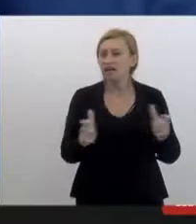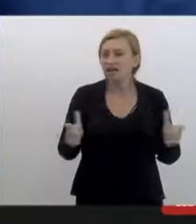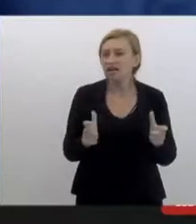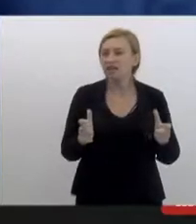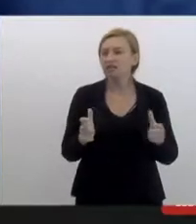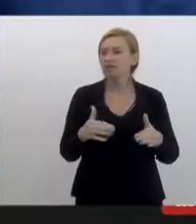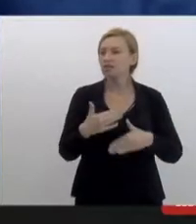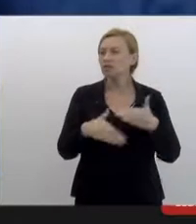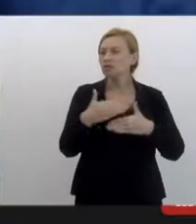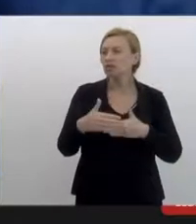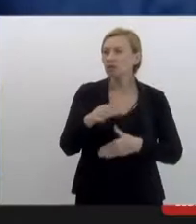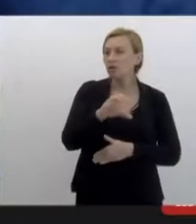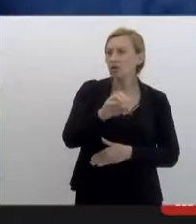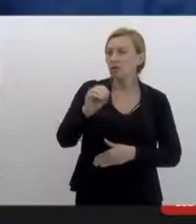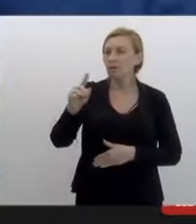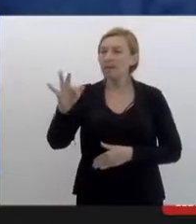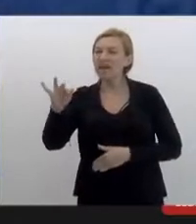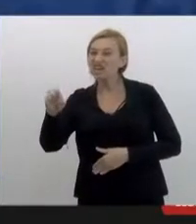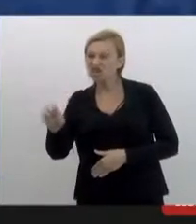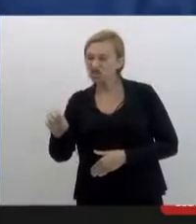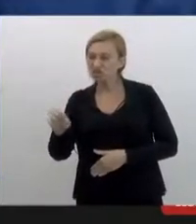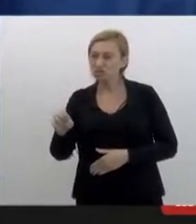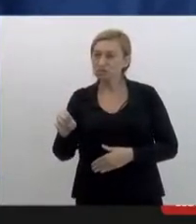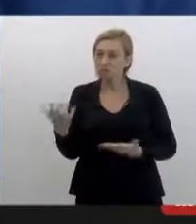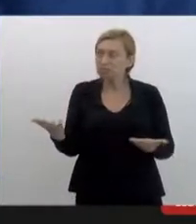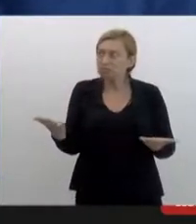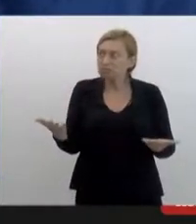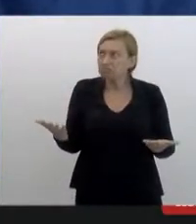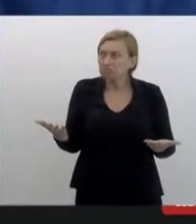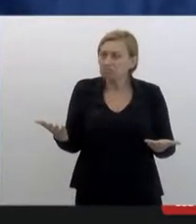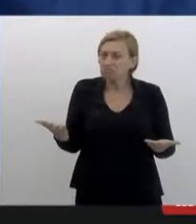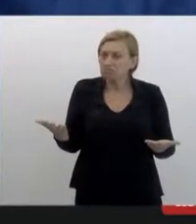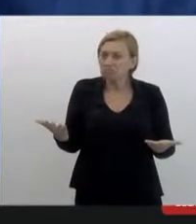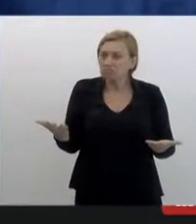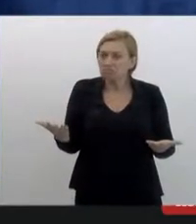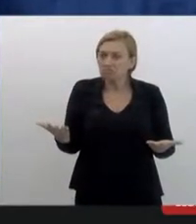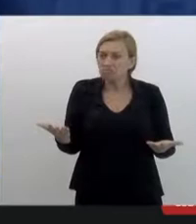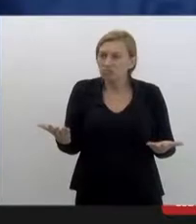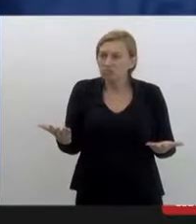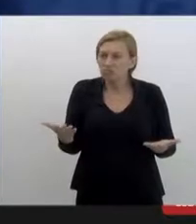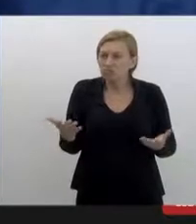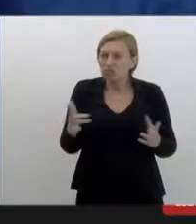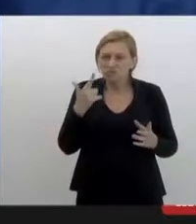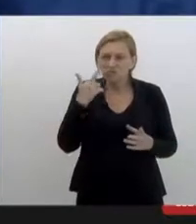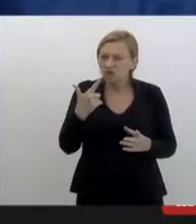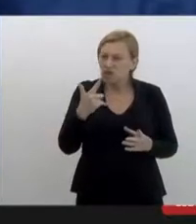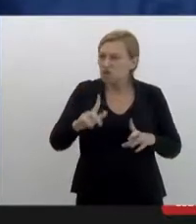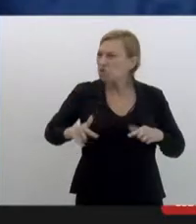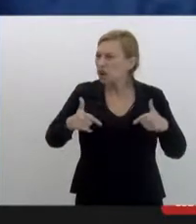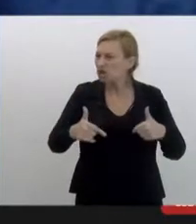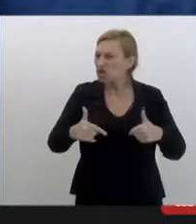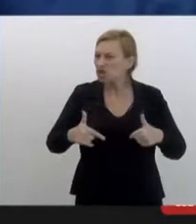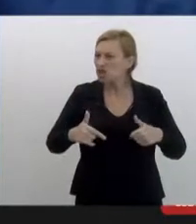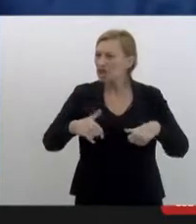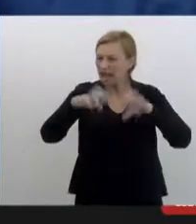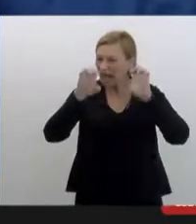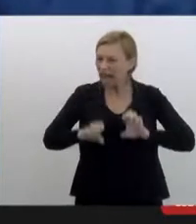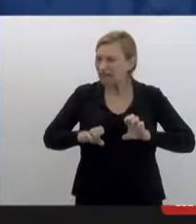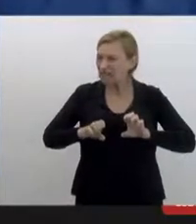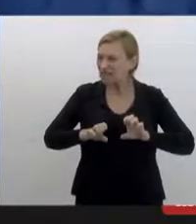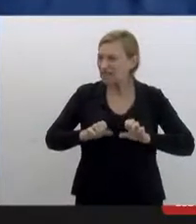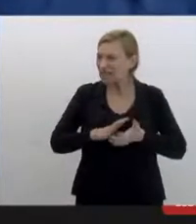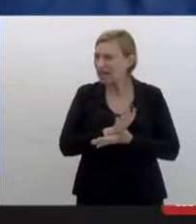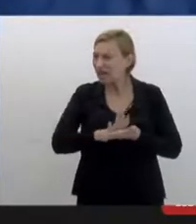do Comperge. E eu não estou demandando com um demandista normal, estou demandando com um demandista que tem apoio